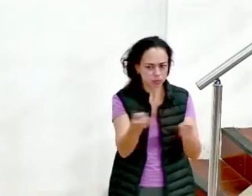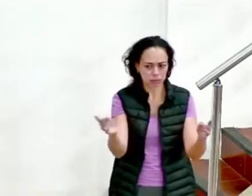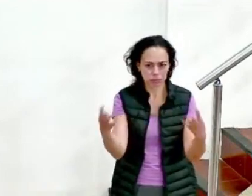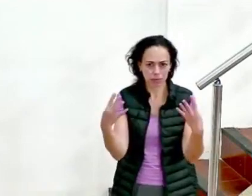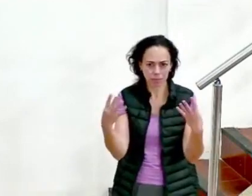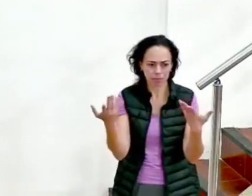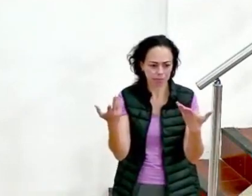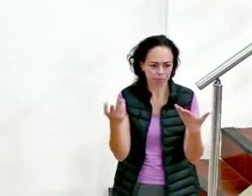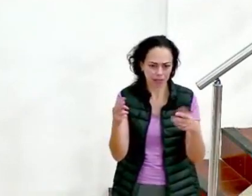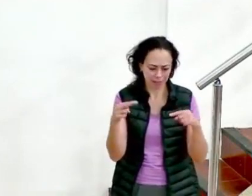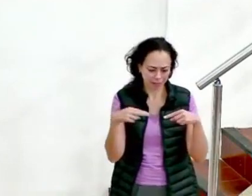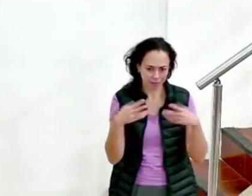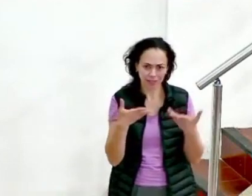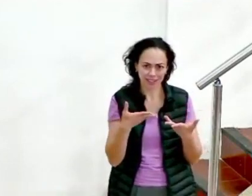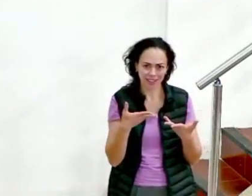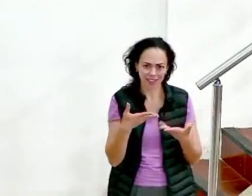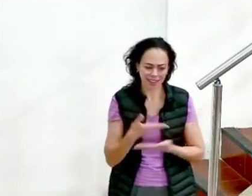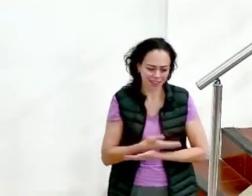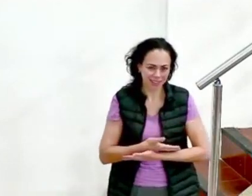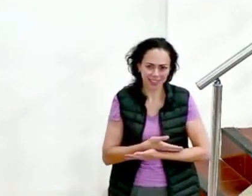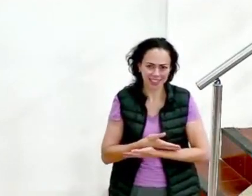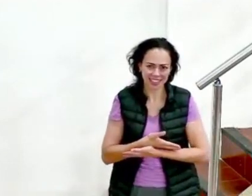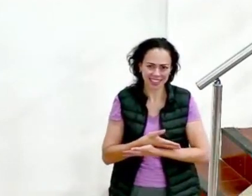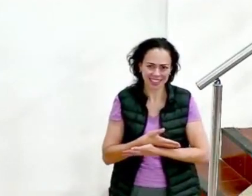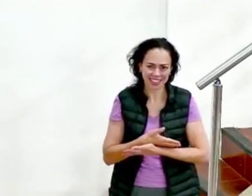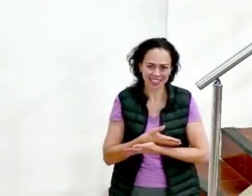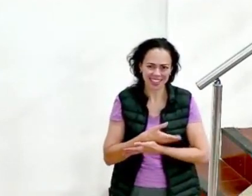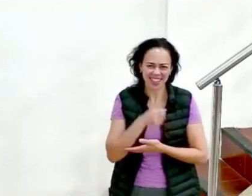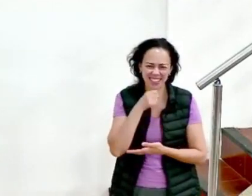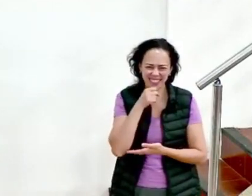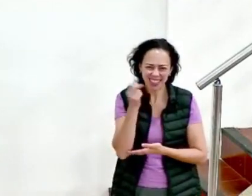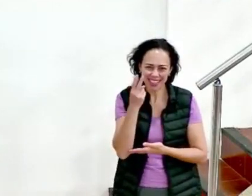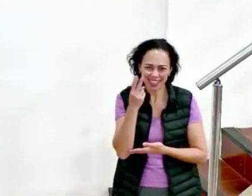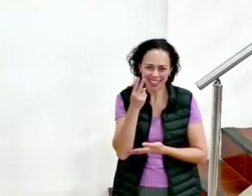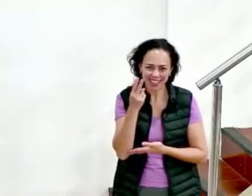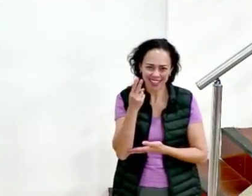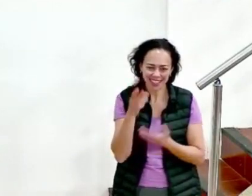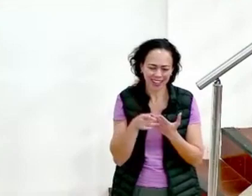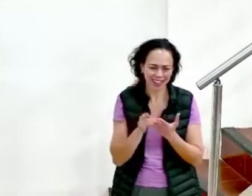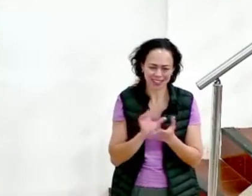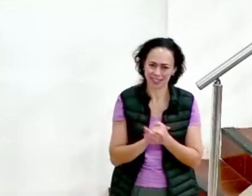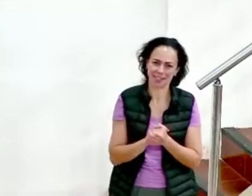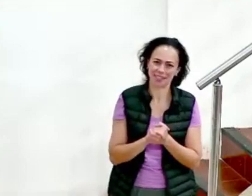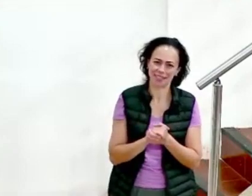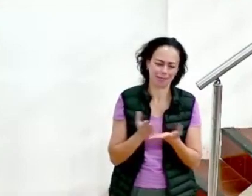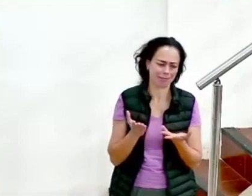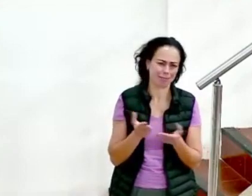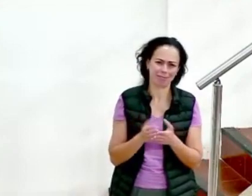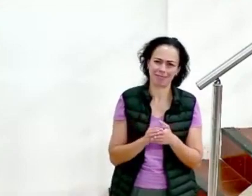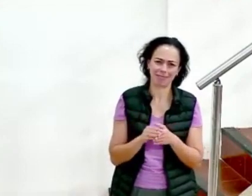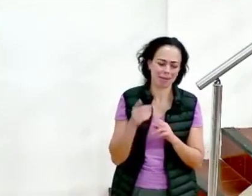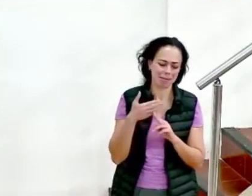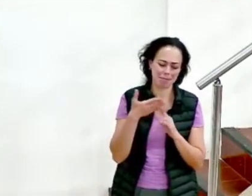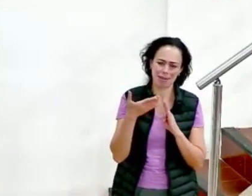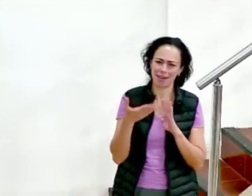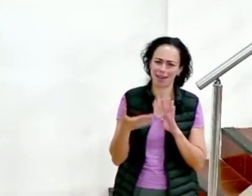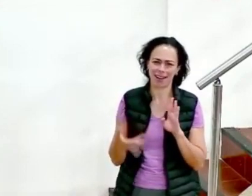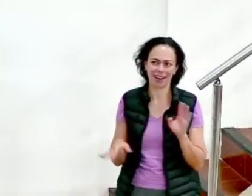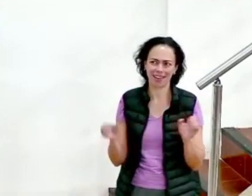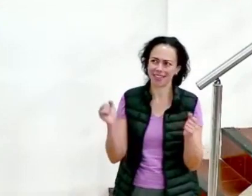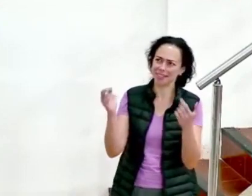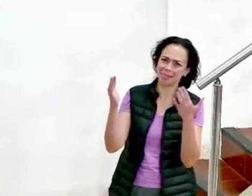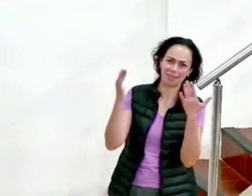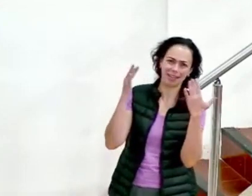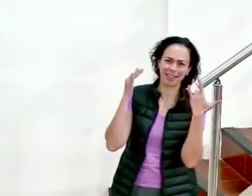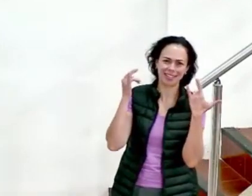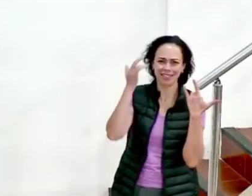um filho gerado deles. Isso é um milagre. Isso é uma bênção. E as pessoas iam